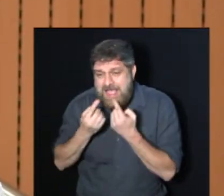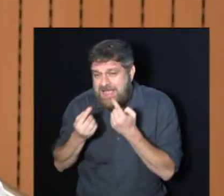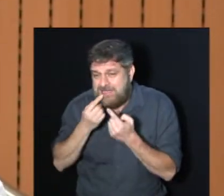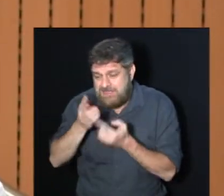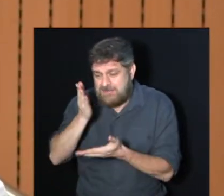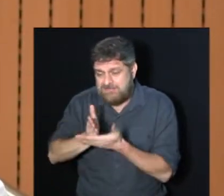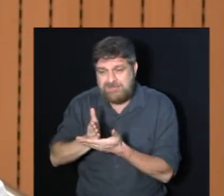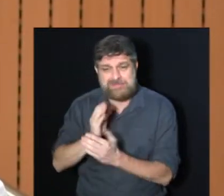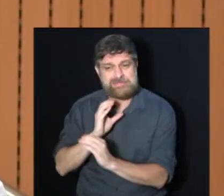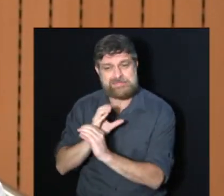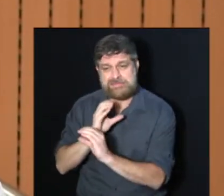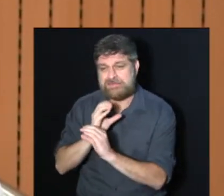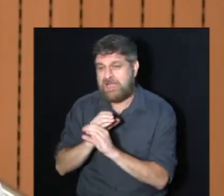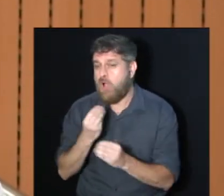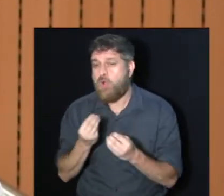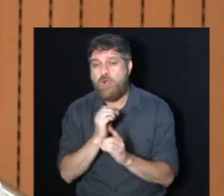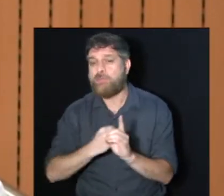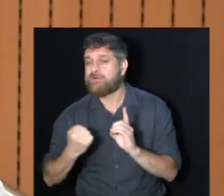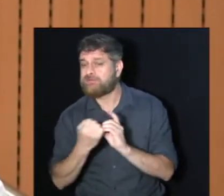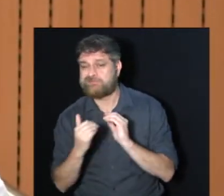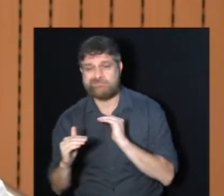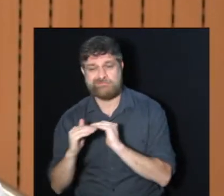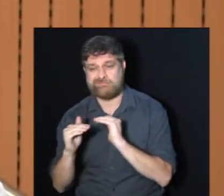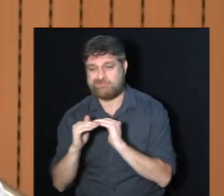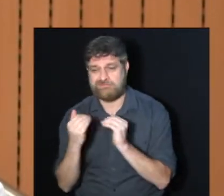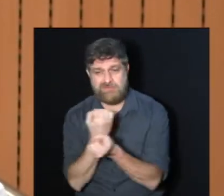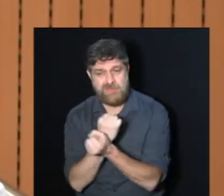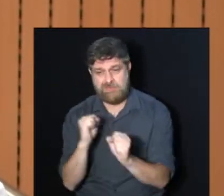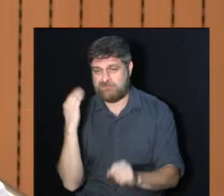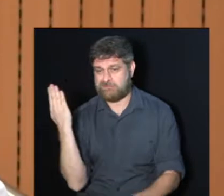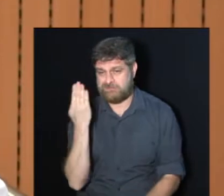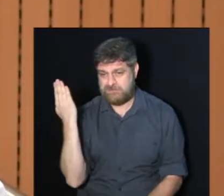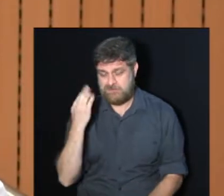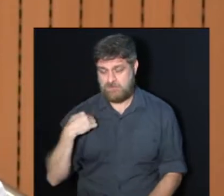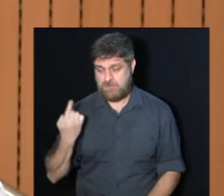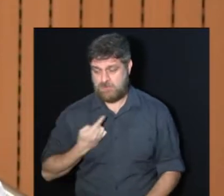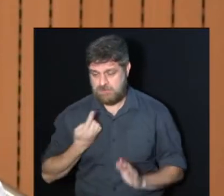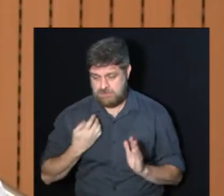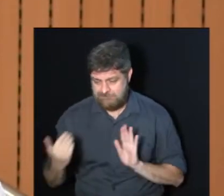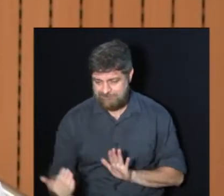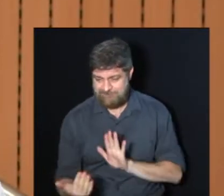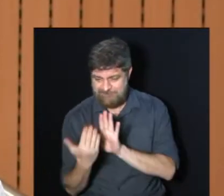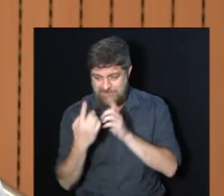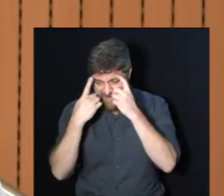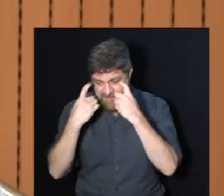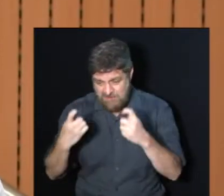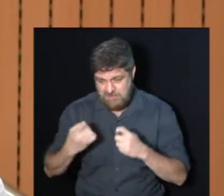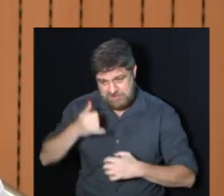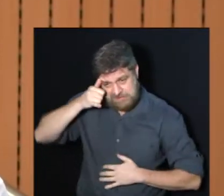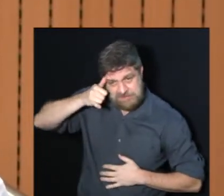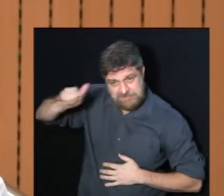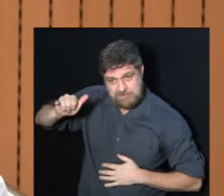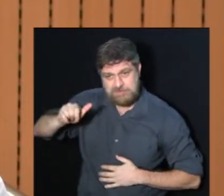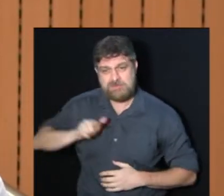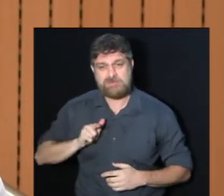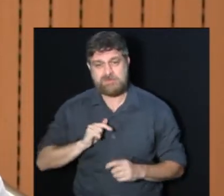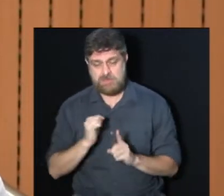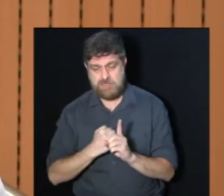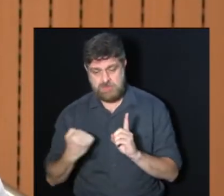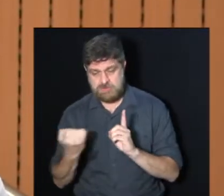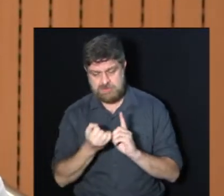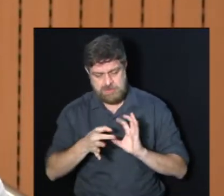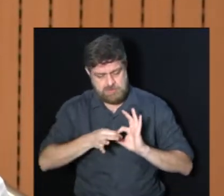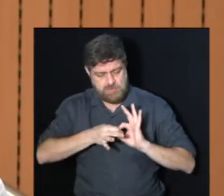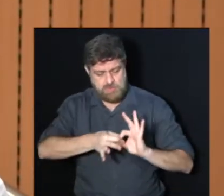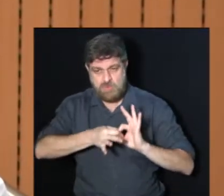caminhos para uma sociedade que busque igualdade. A melhor forma de resistirmos e enfrentarmos a violência é estarmos como sociedade